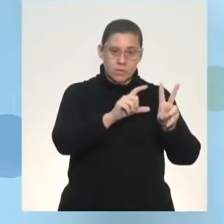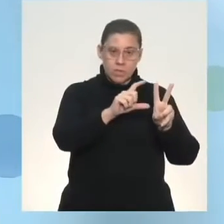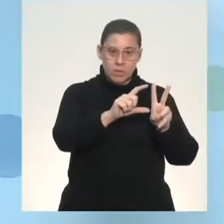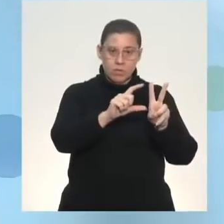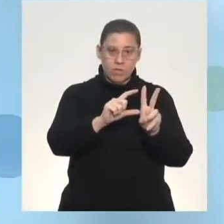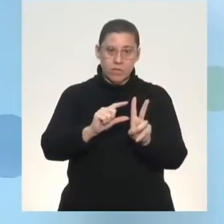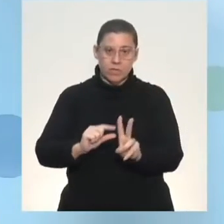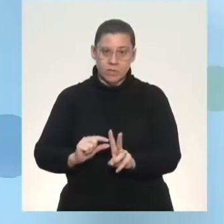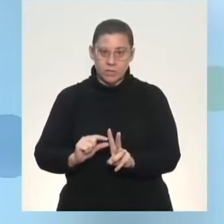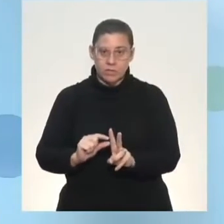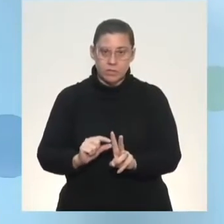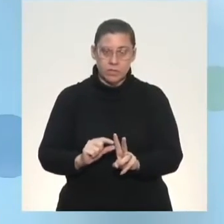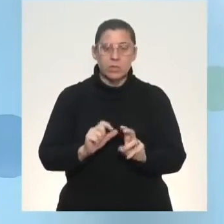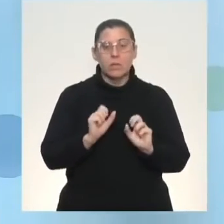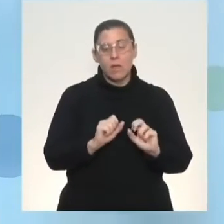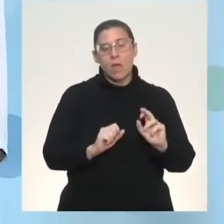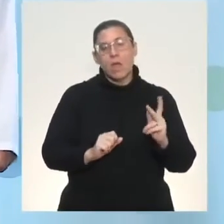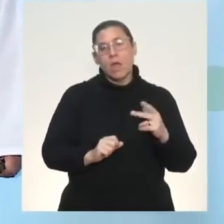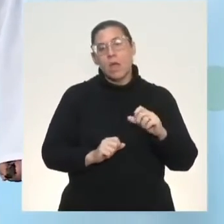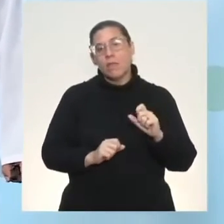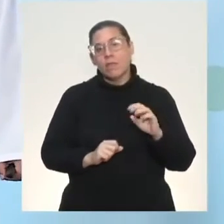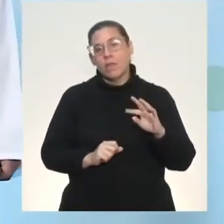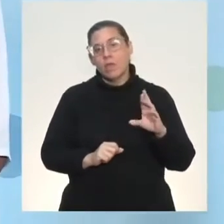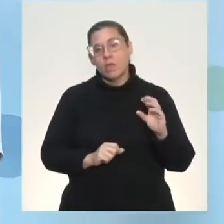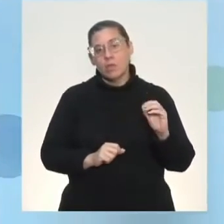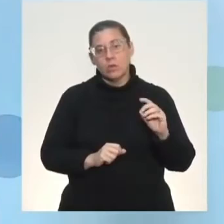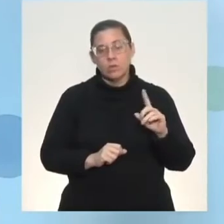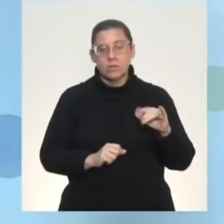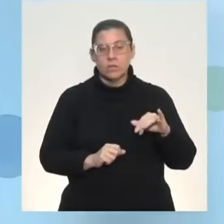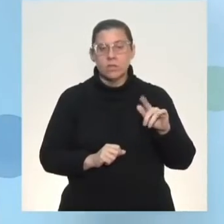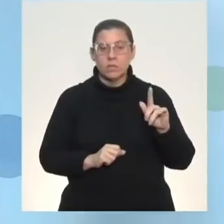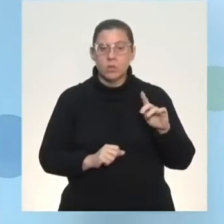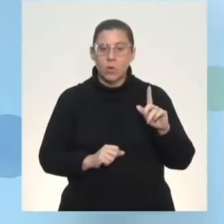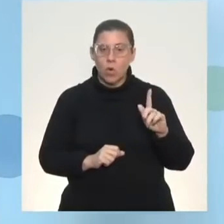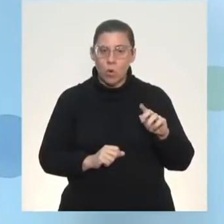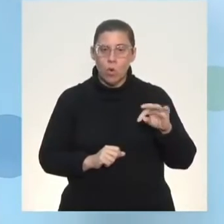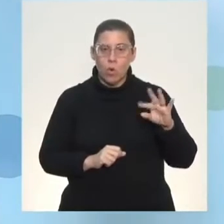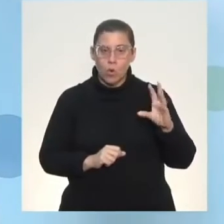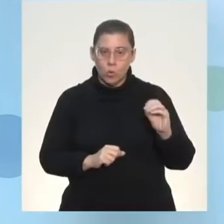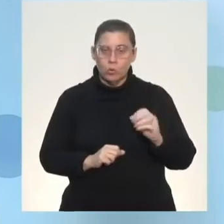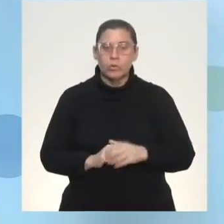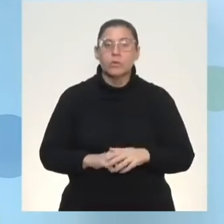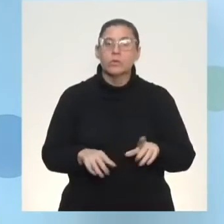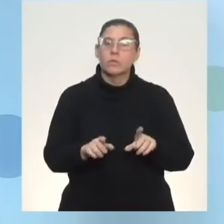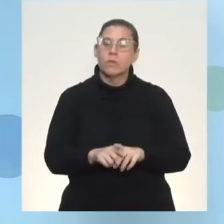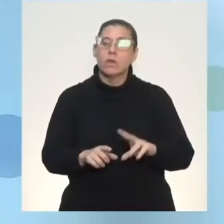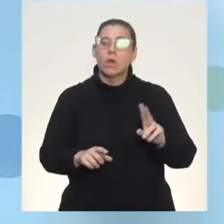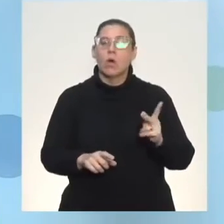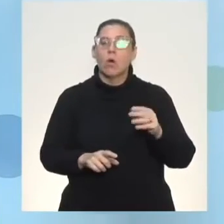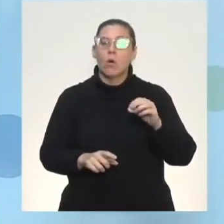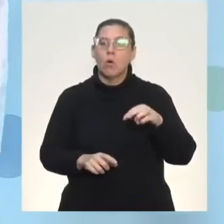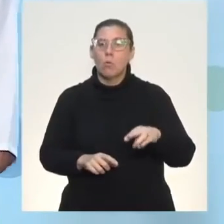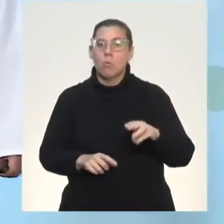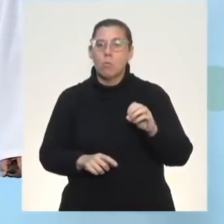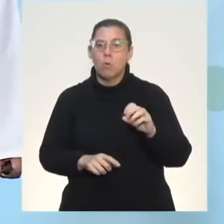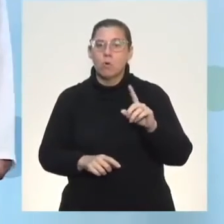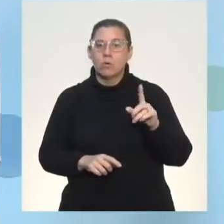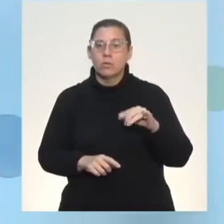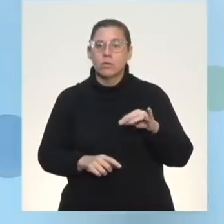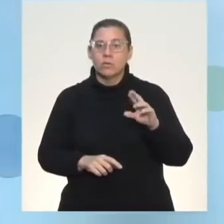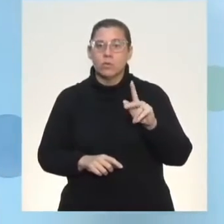também de heterozigoto, 1/4 Vzão, que a gente pode chamar de homozigoto dominante, e